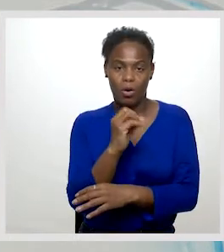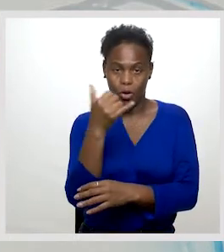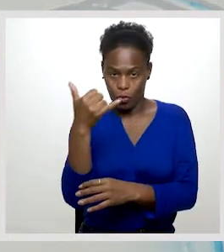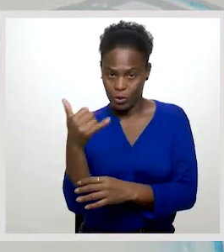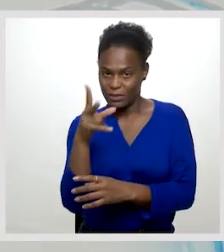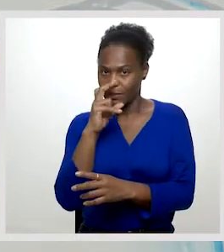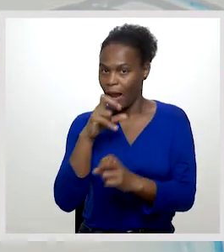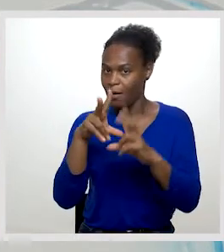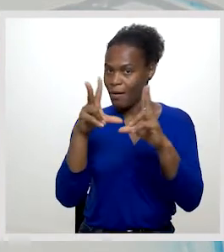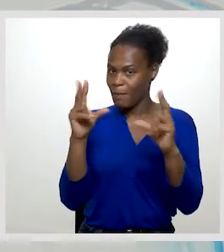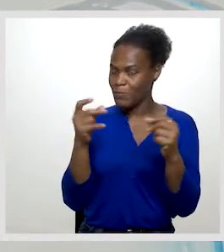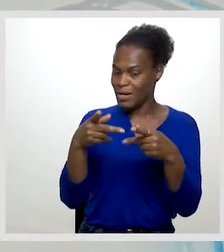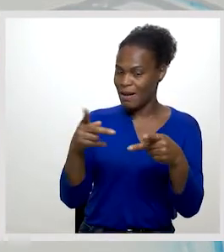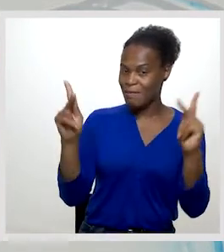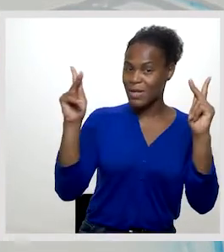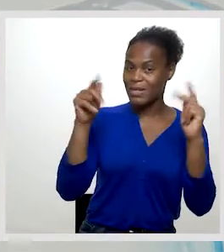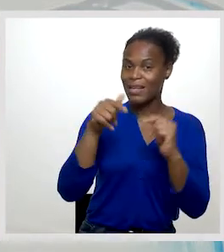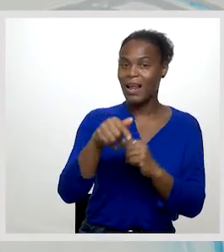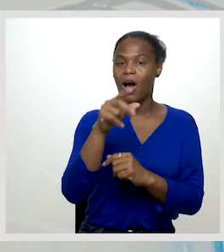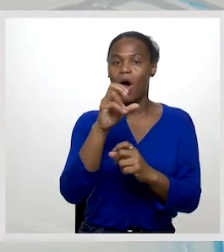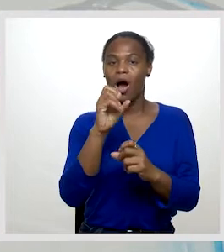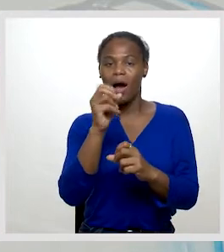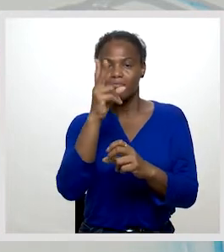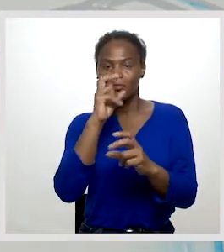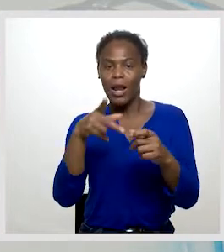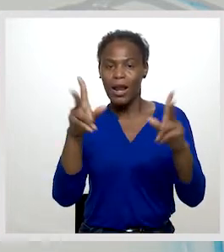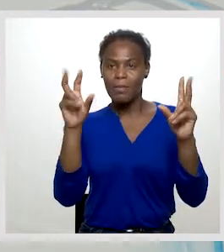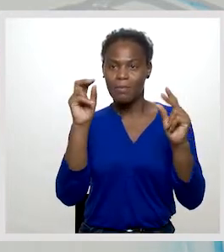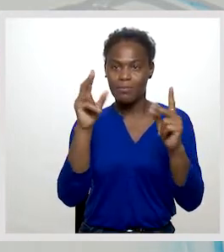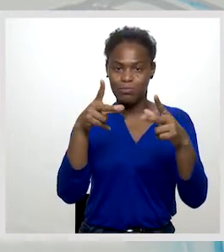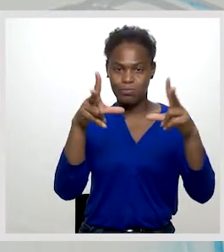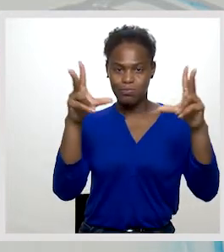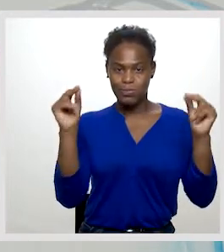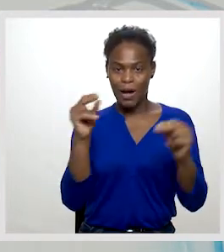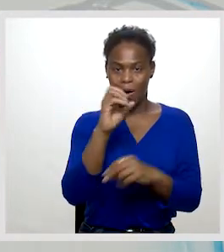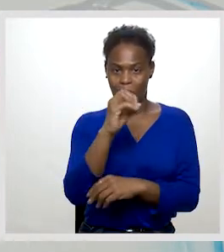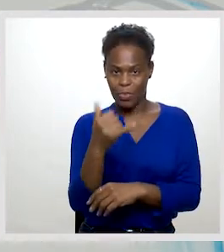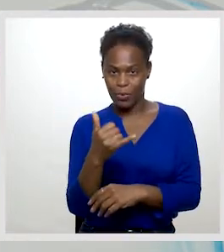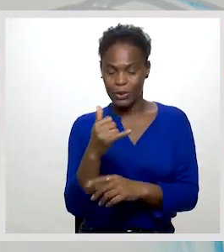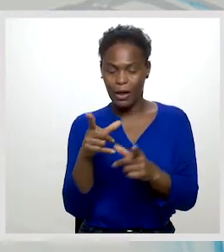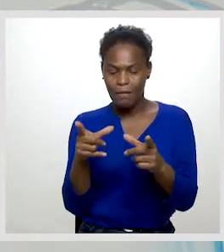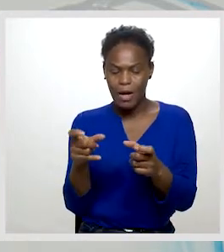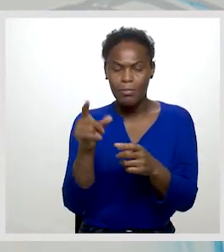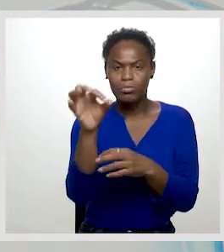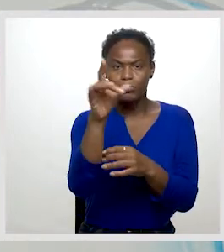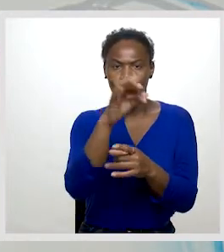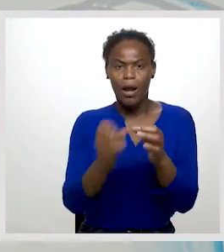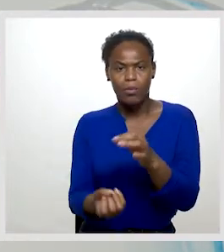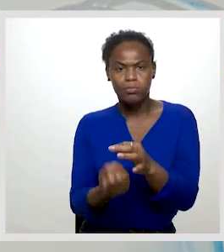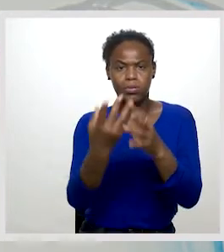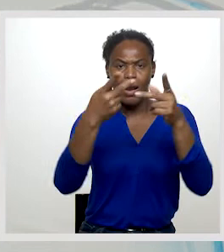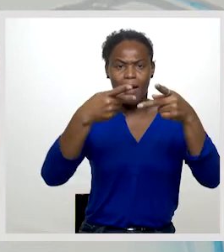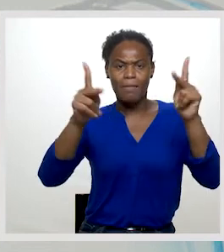o oxigênio, este oxigênio, as partículas desses oxigênios bombardeados ou libertados